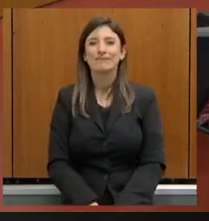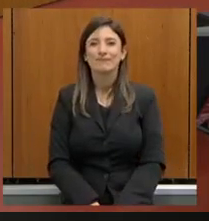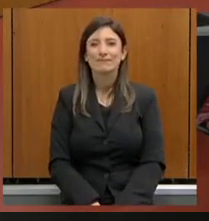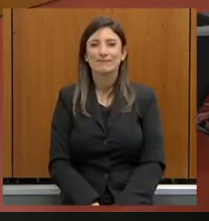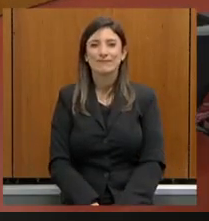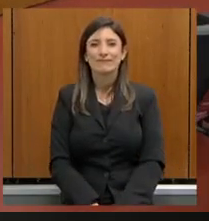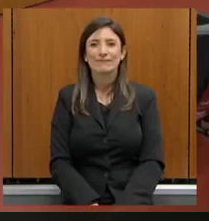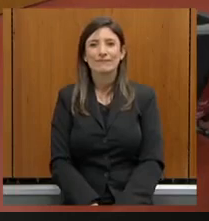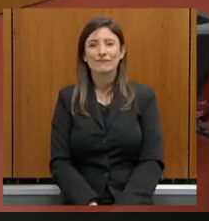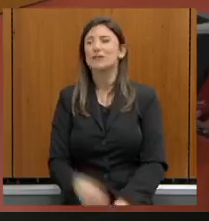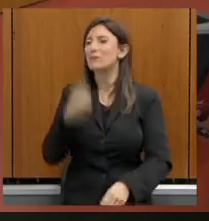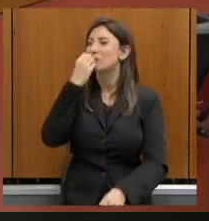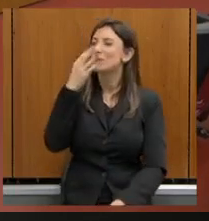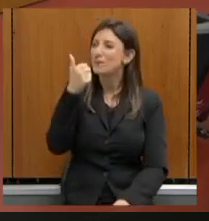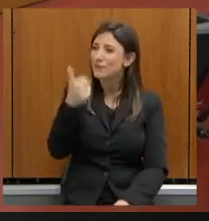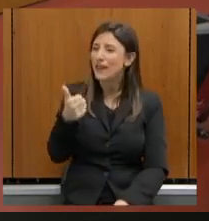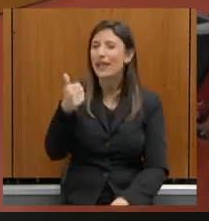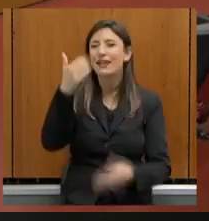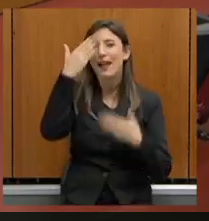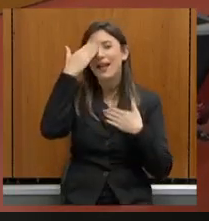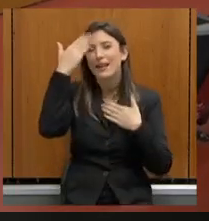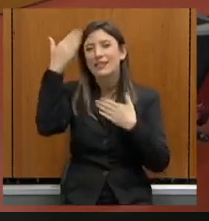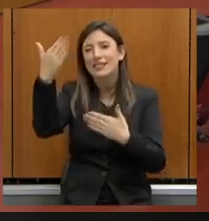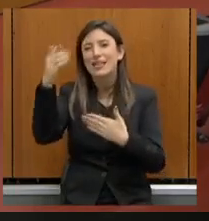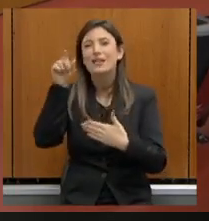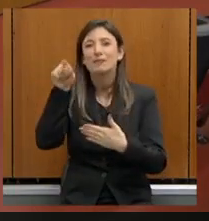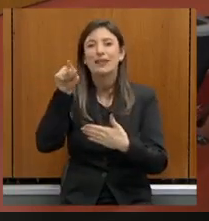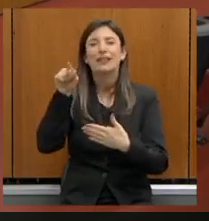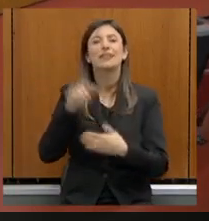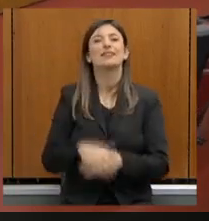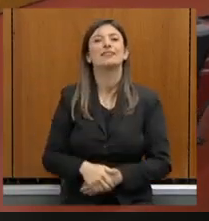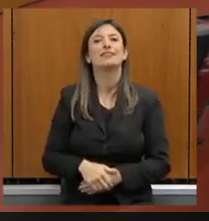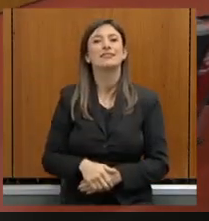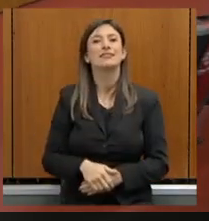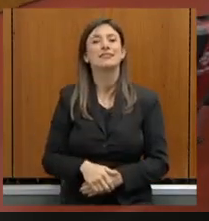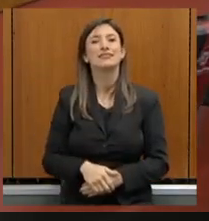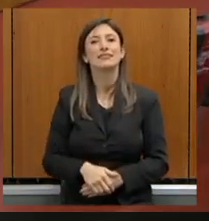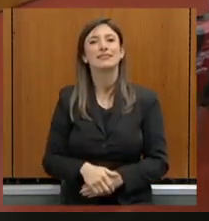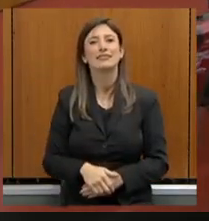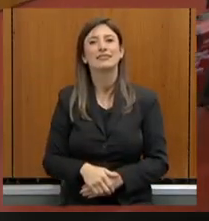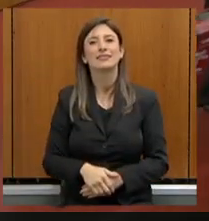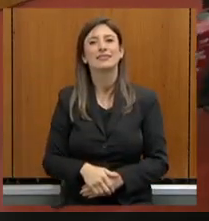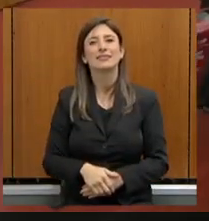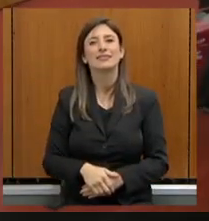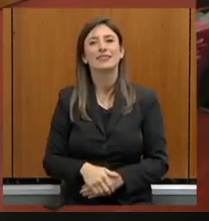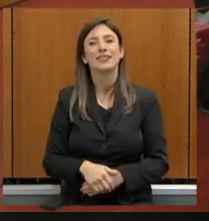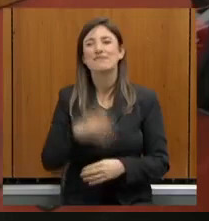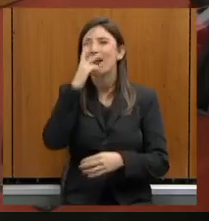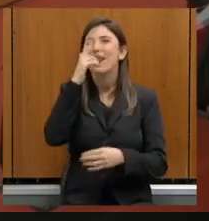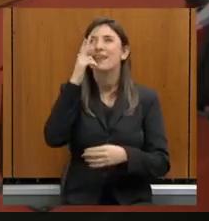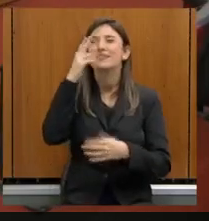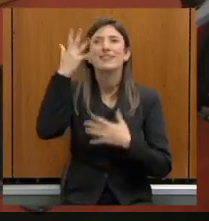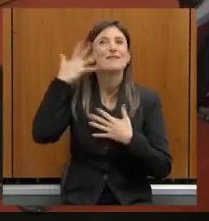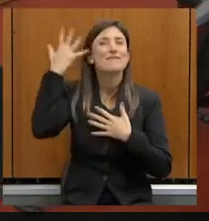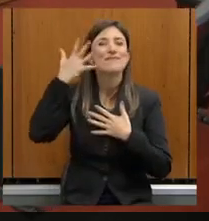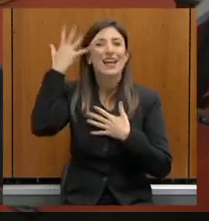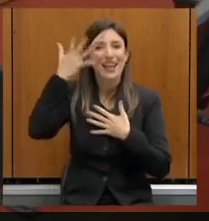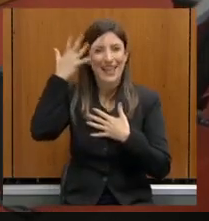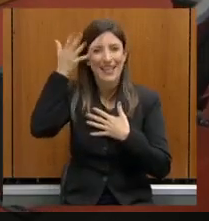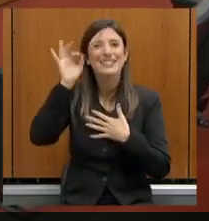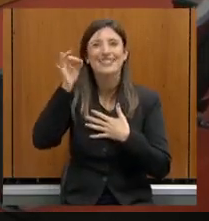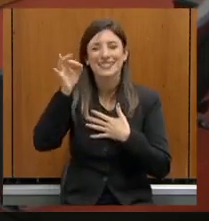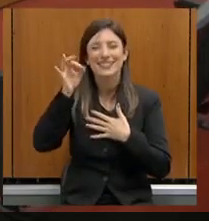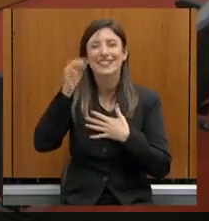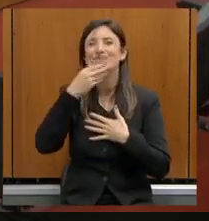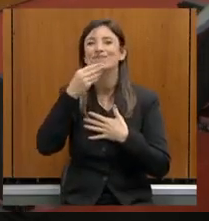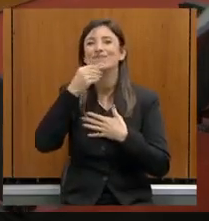Muito bem, agradecemos aí a exposição, é porque não dizer, quase que é uma palestra, ao secretário